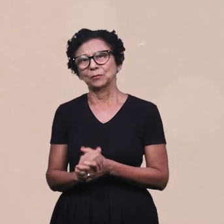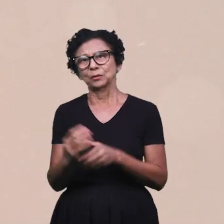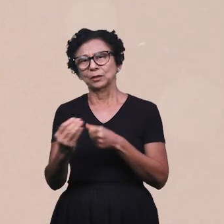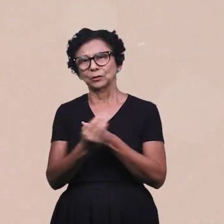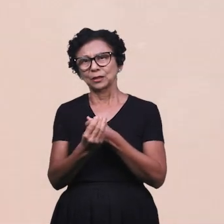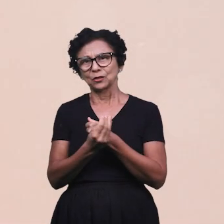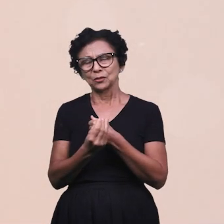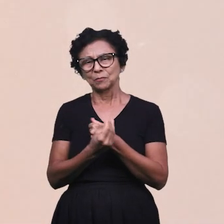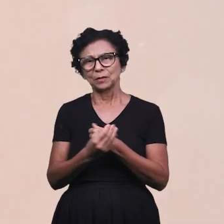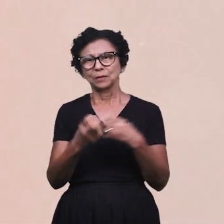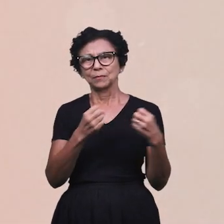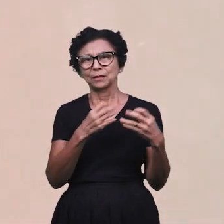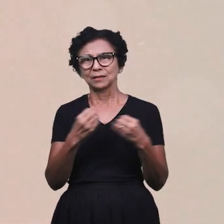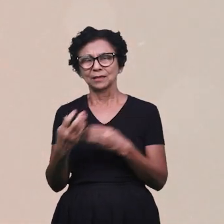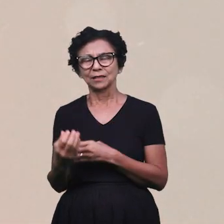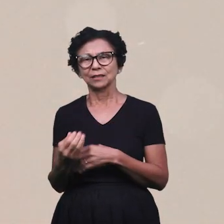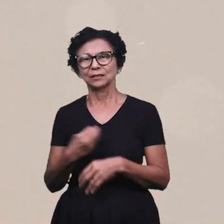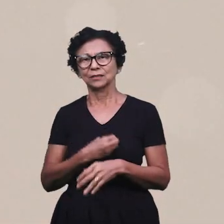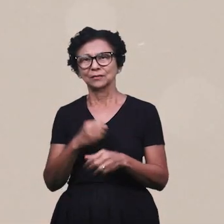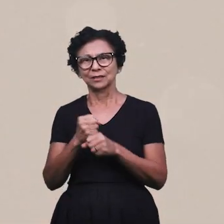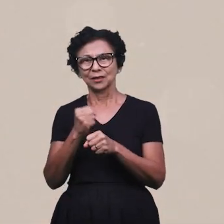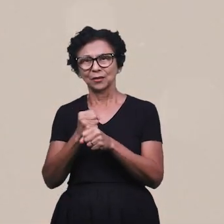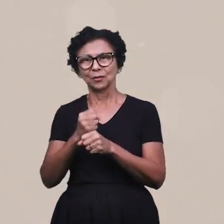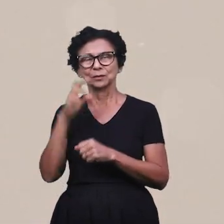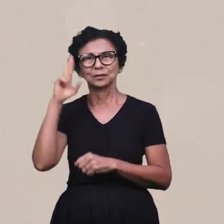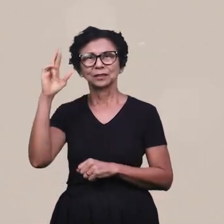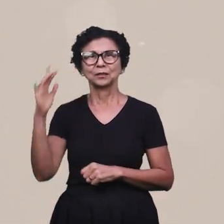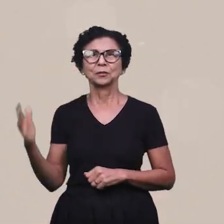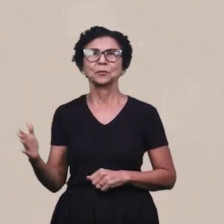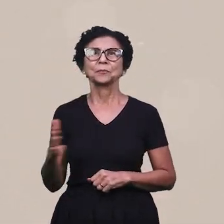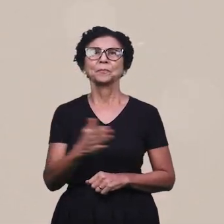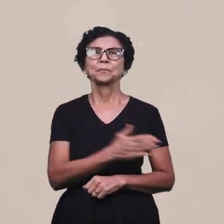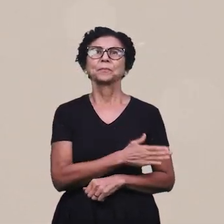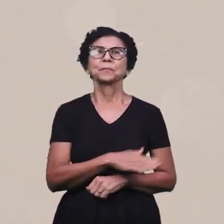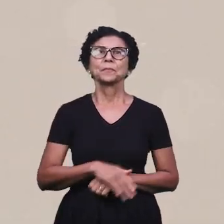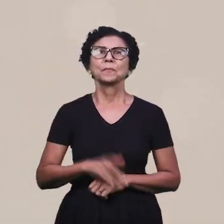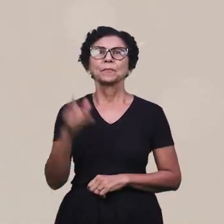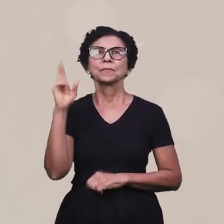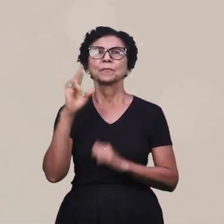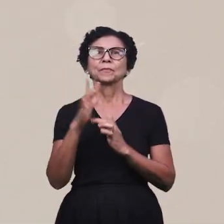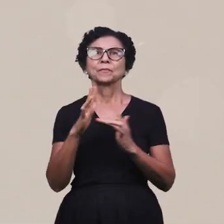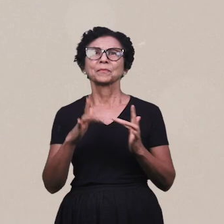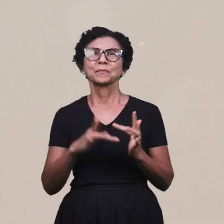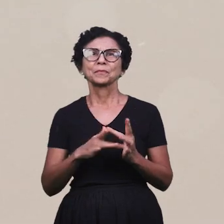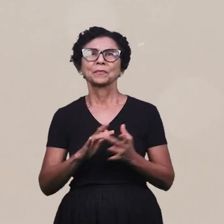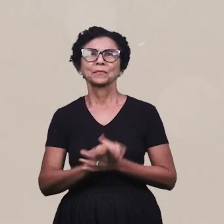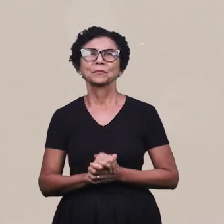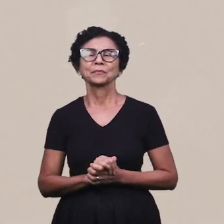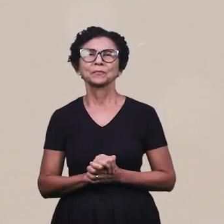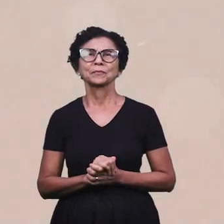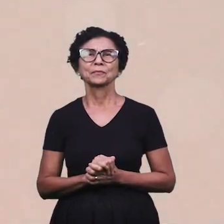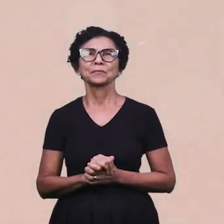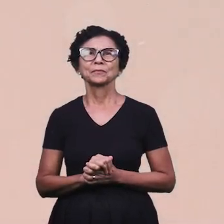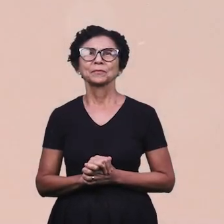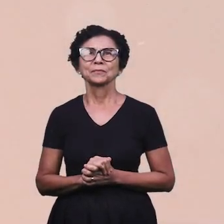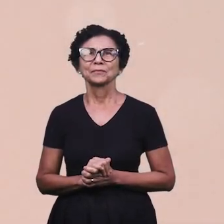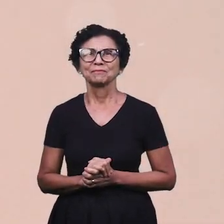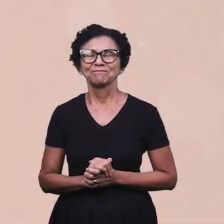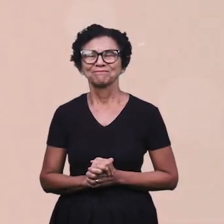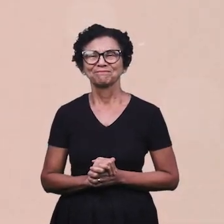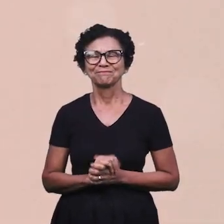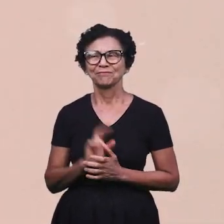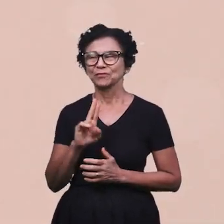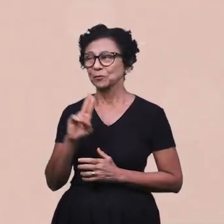Senhor Jesus. A paz do Senhor Jesus a todos. Somos a Igreja de Maracanã 1, Cariacica, Espírito Santo. Meu nome é Ana Júlia. Meu nome é